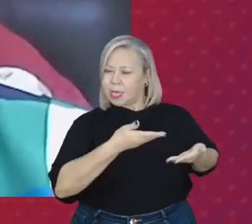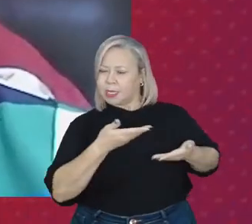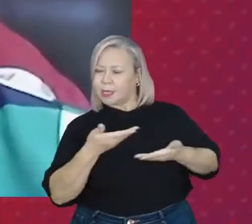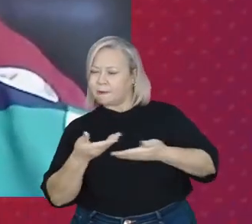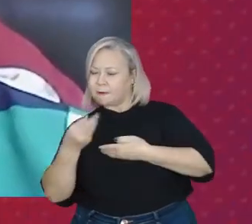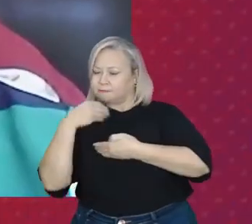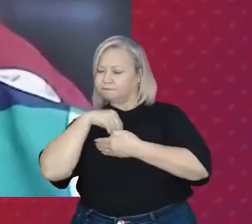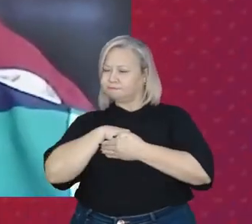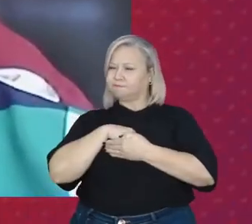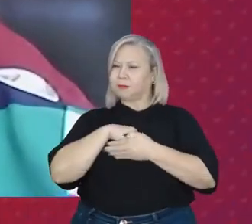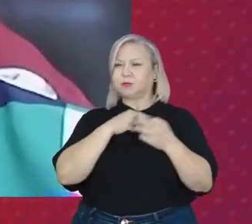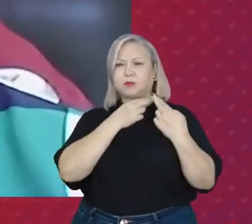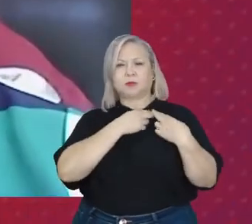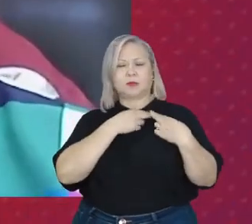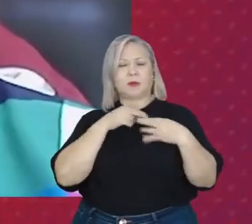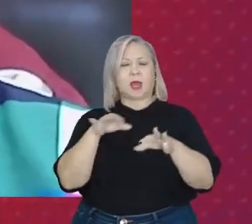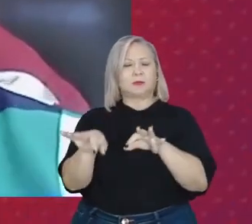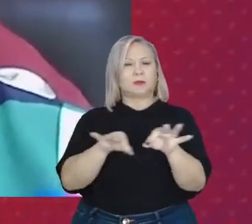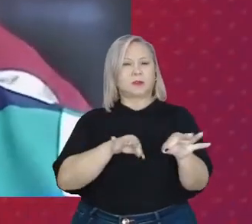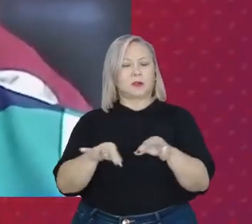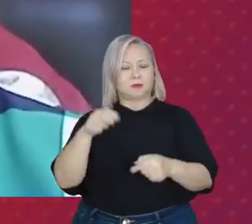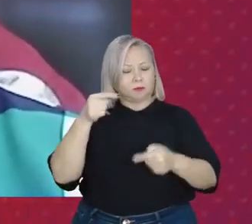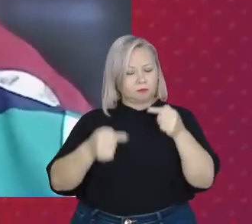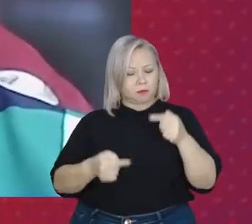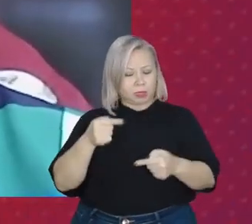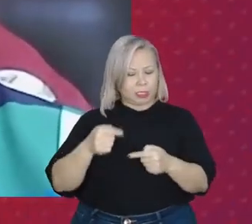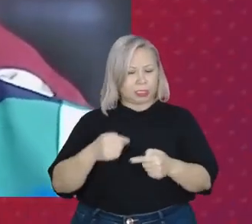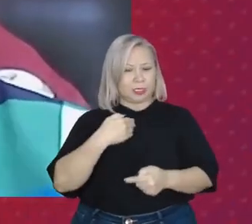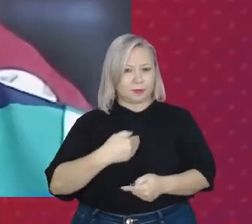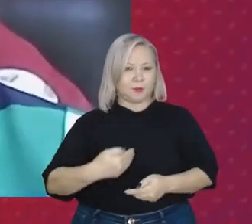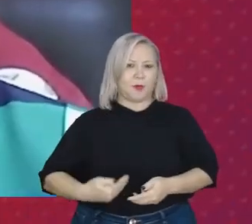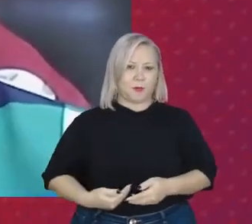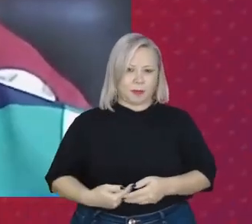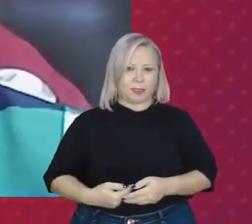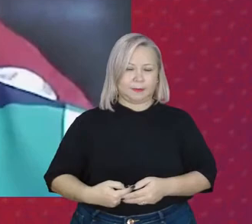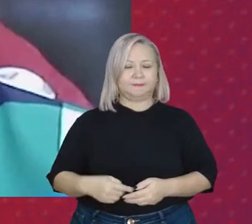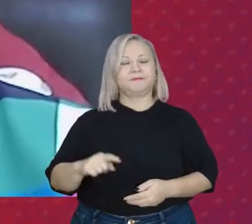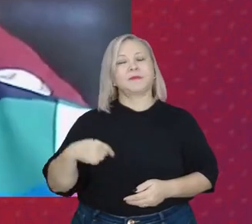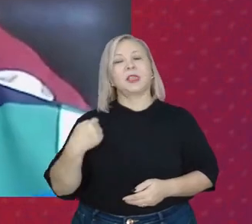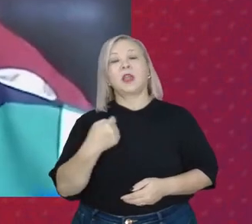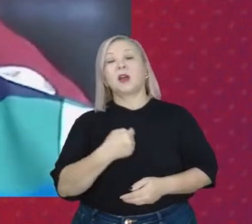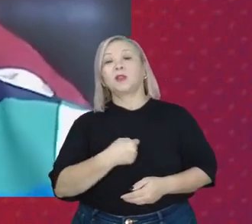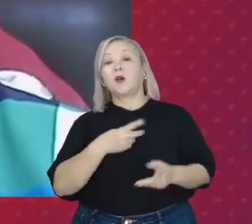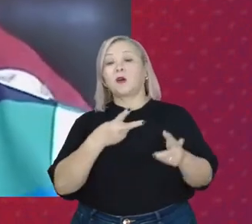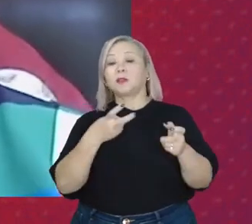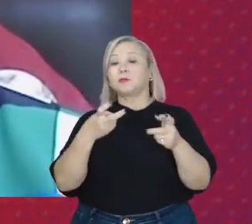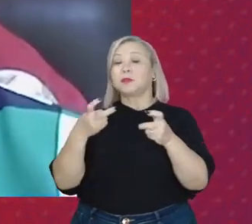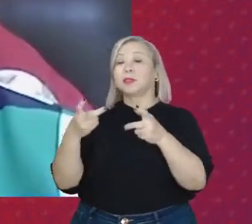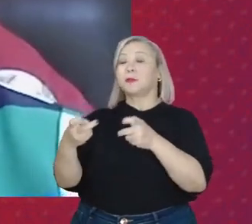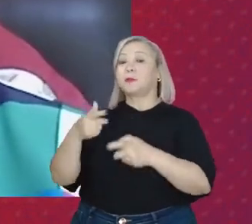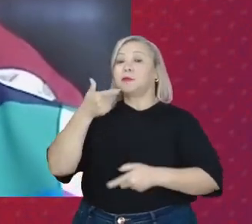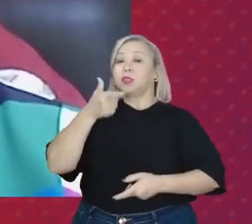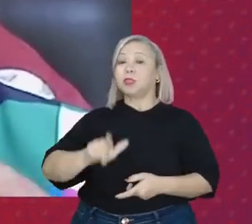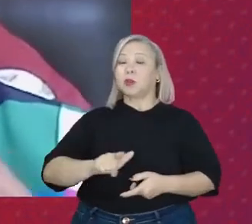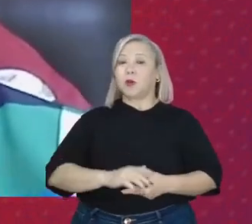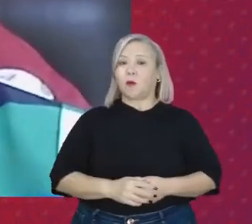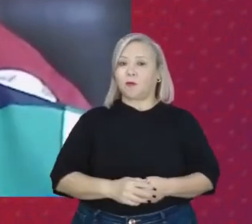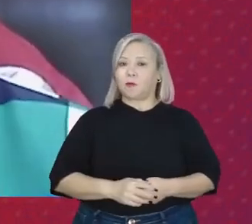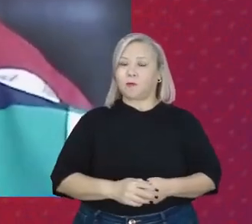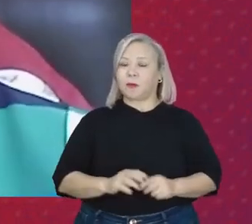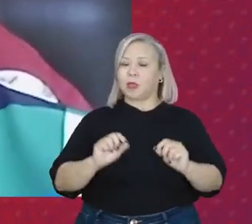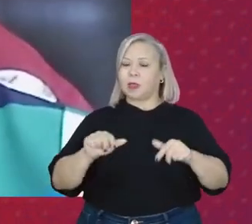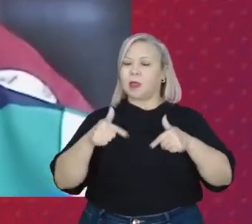si a responsabilidade de construção de políticas públicas. Nós nos deparamos novamente